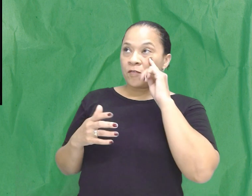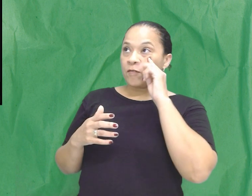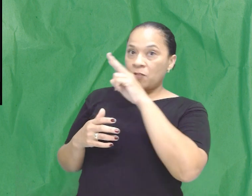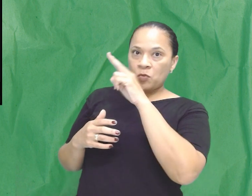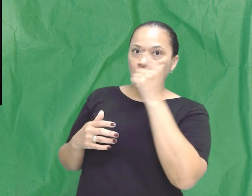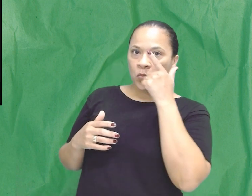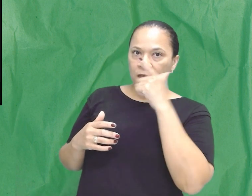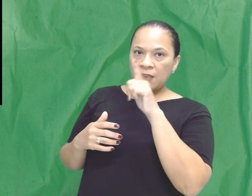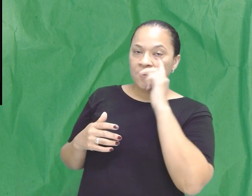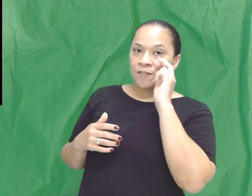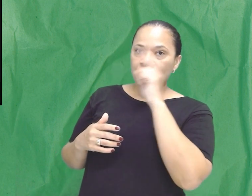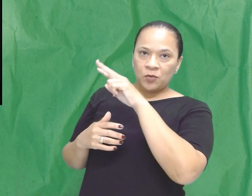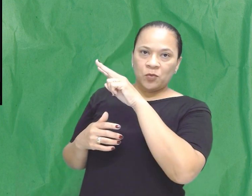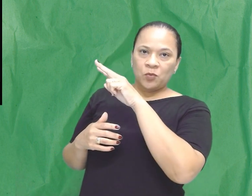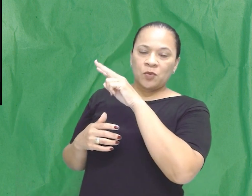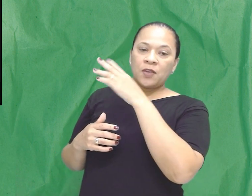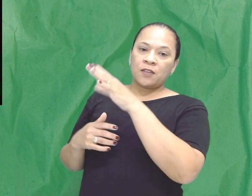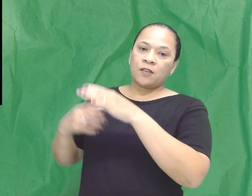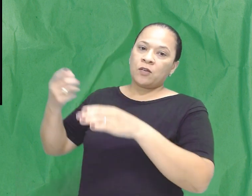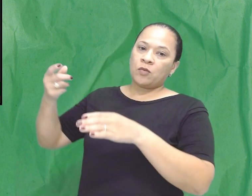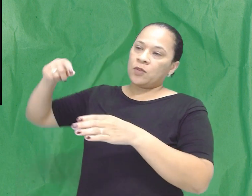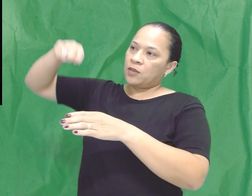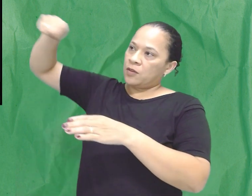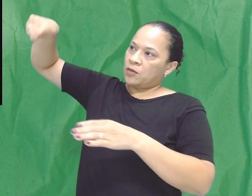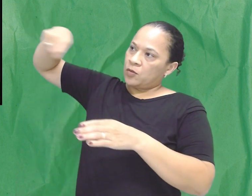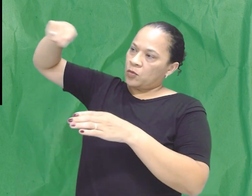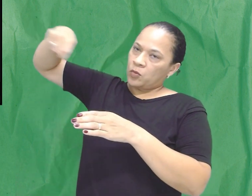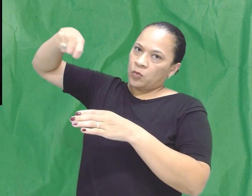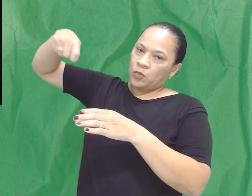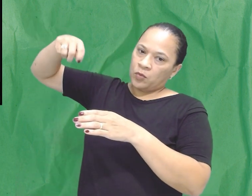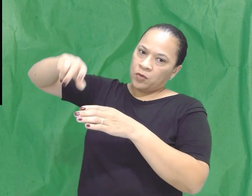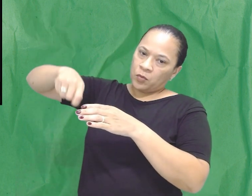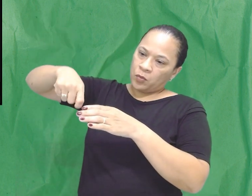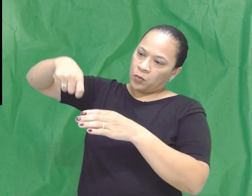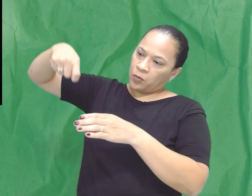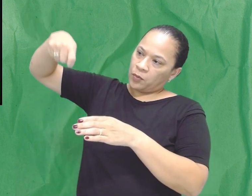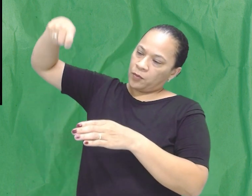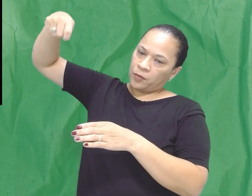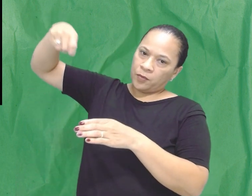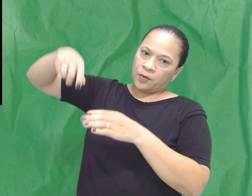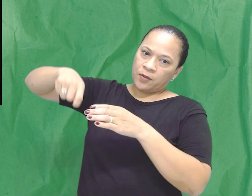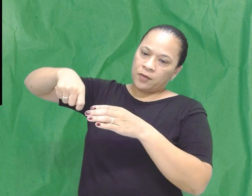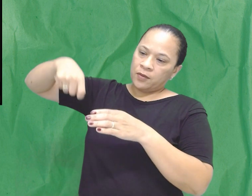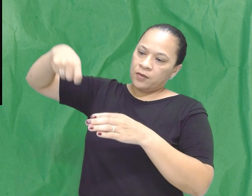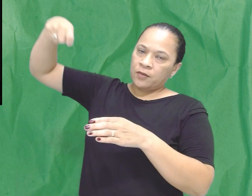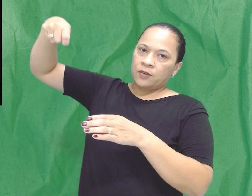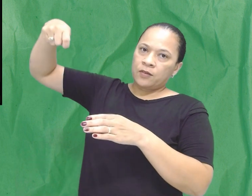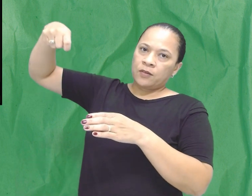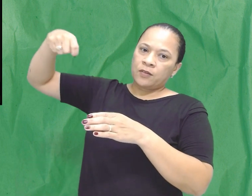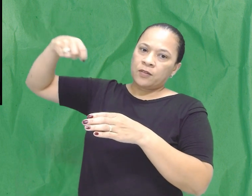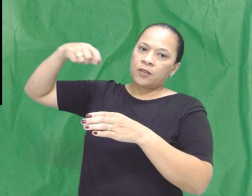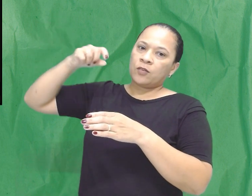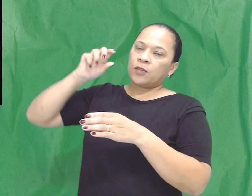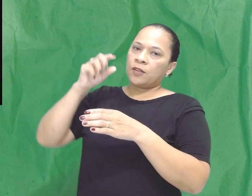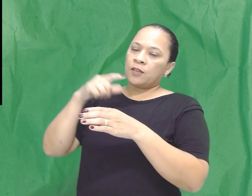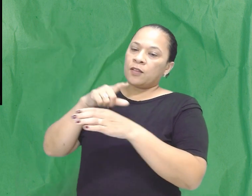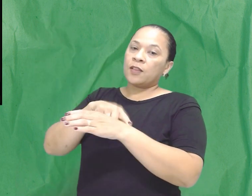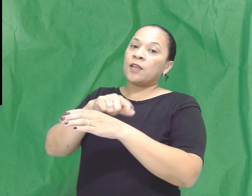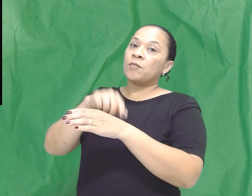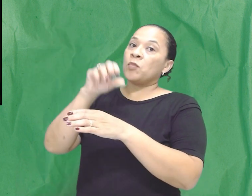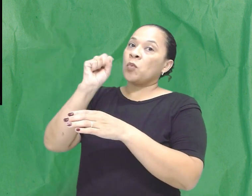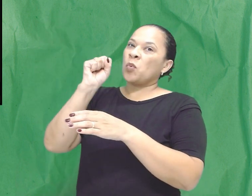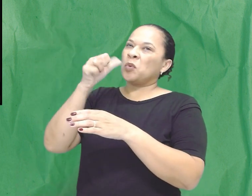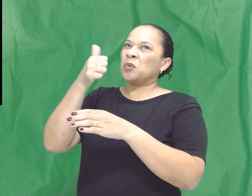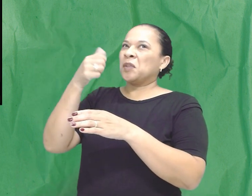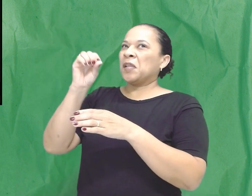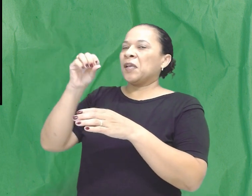Conseguiu ver? Ele cai e no tempo que a gente estipula contando, ele já tem que começar a se assentar.